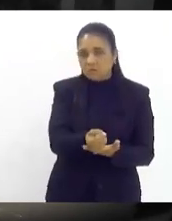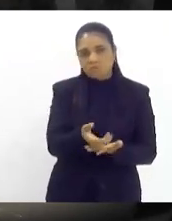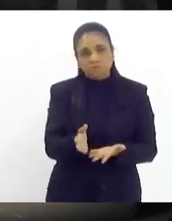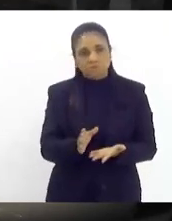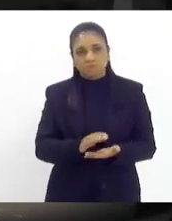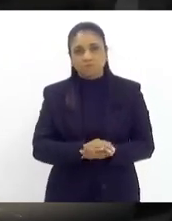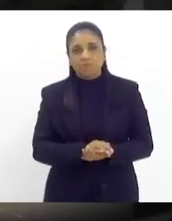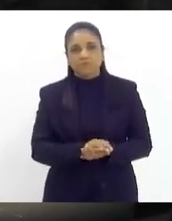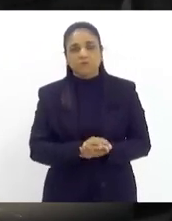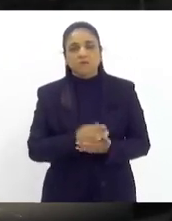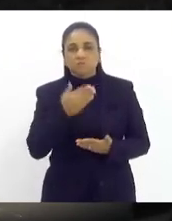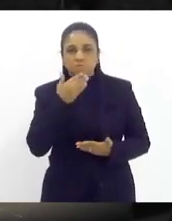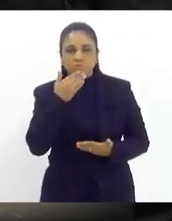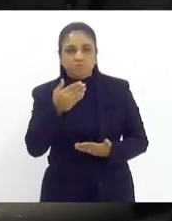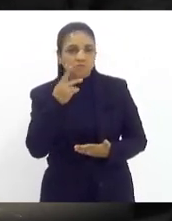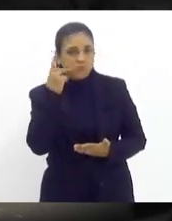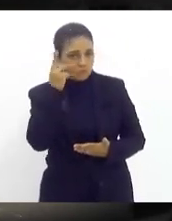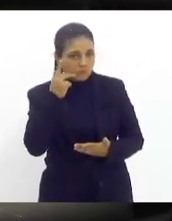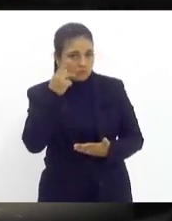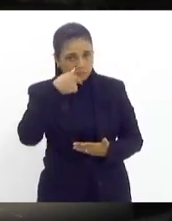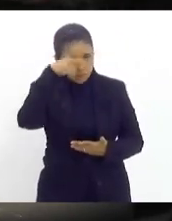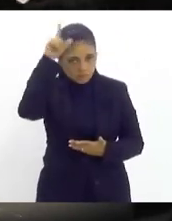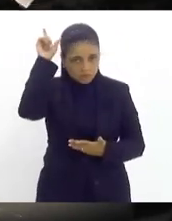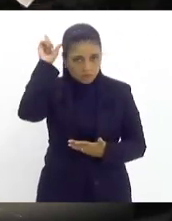do deputado municipal